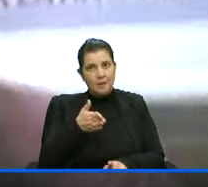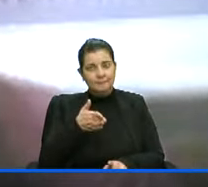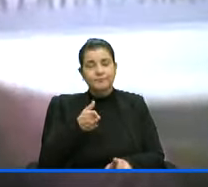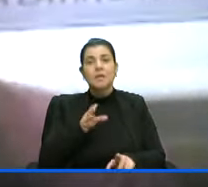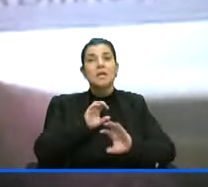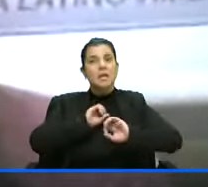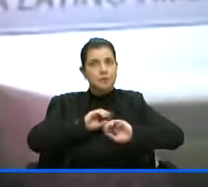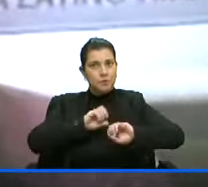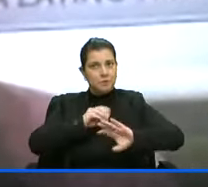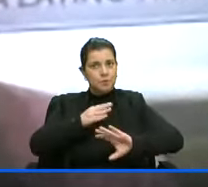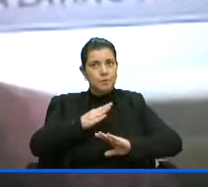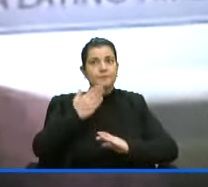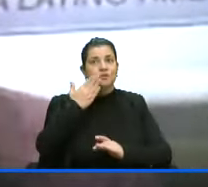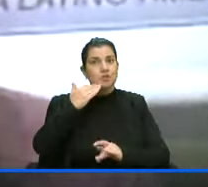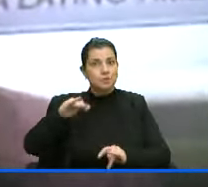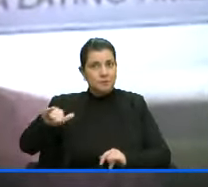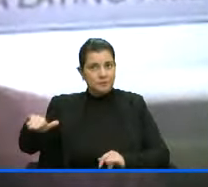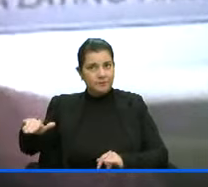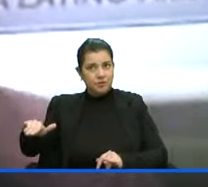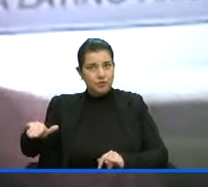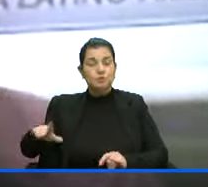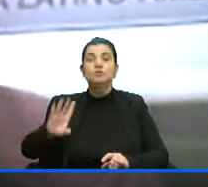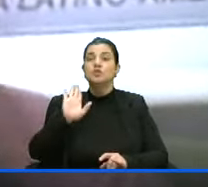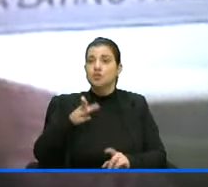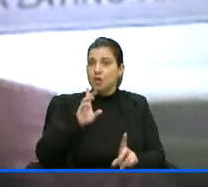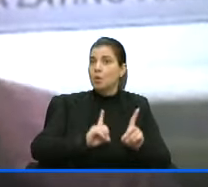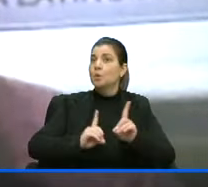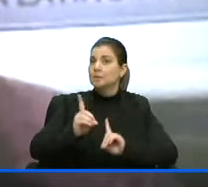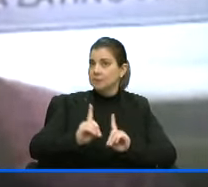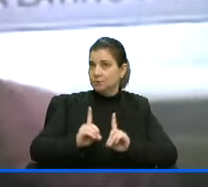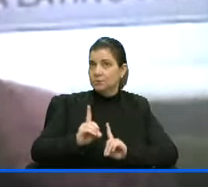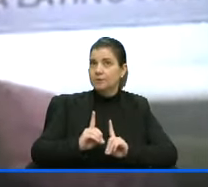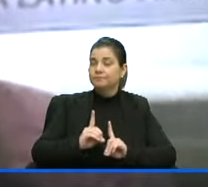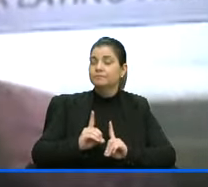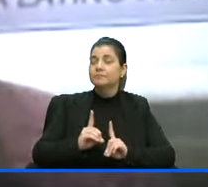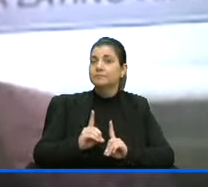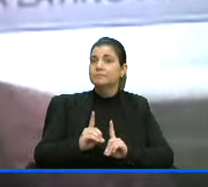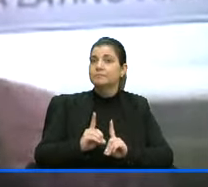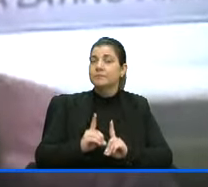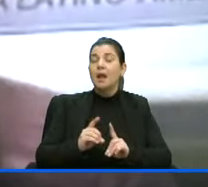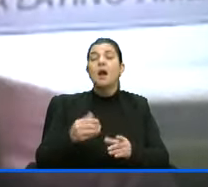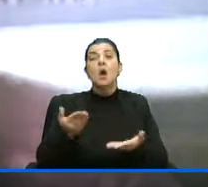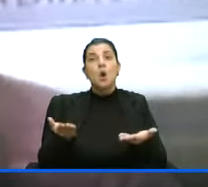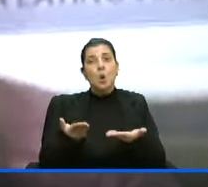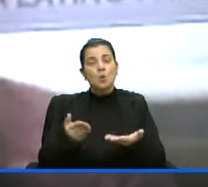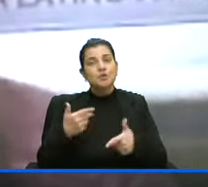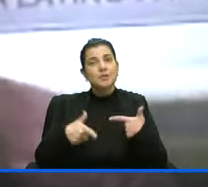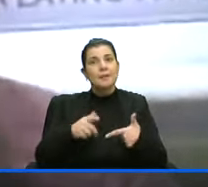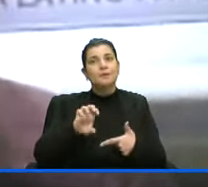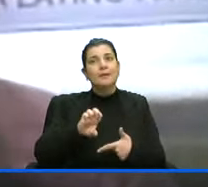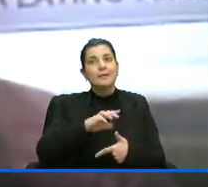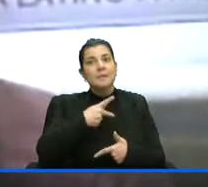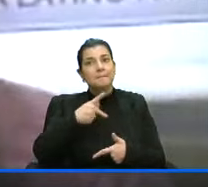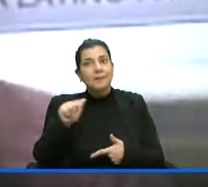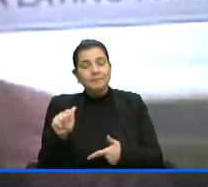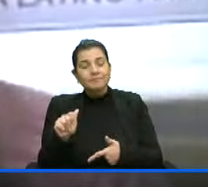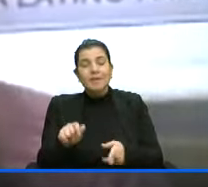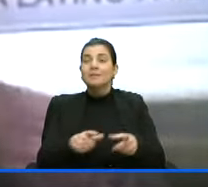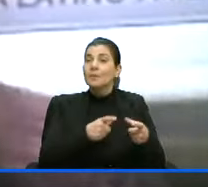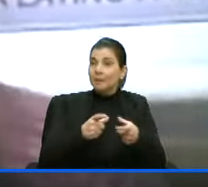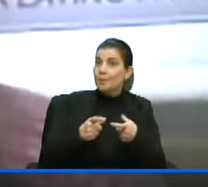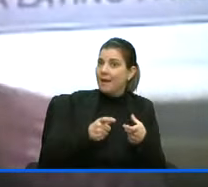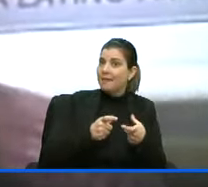educação infantil, já fui coordenadora, então falo de um lugar hoje de militante da AEPA, mas de um lugar que eu conheço, né? As